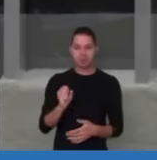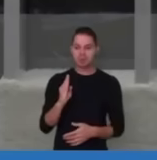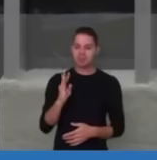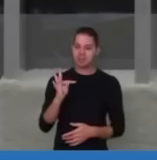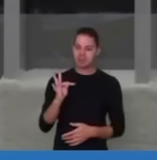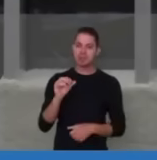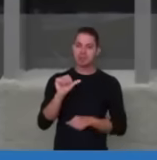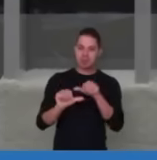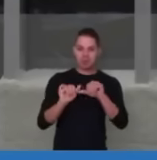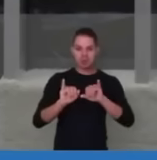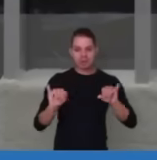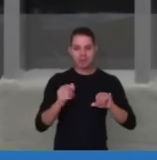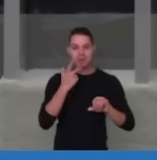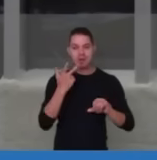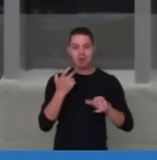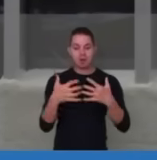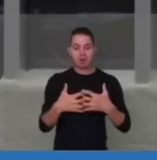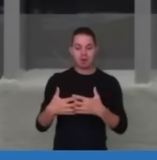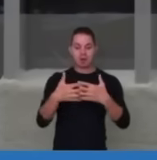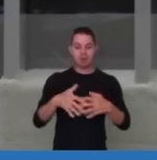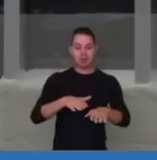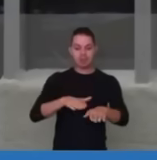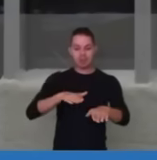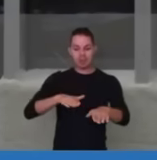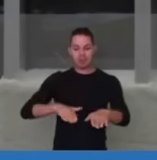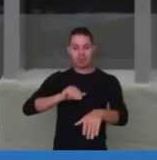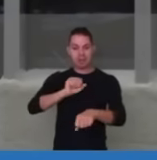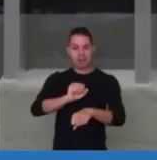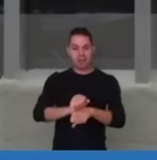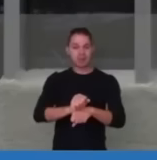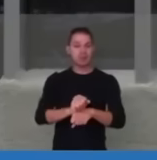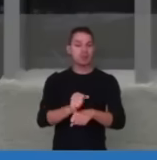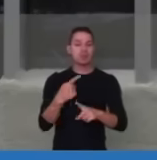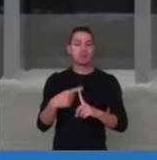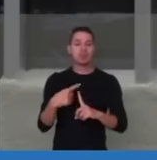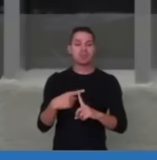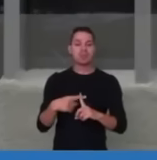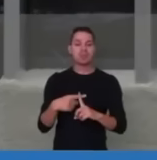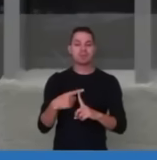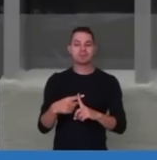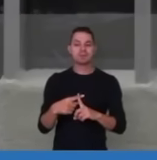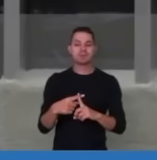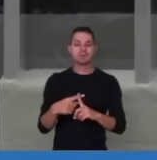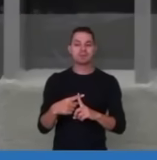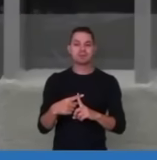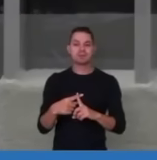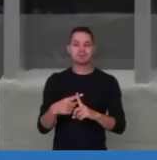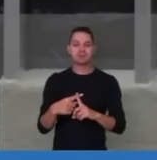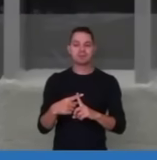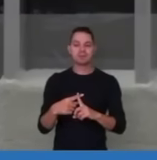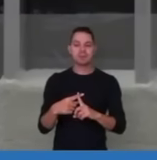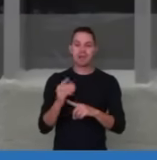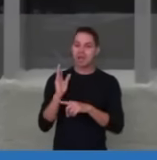isso não é verdadeiro, que os caminhões que estavam sendo parados nos pontos de pesagem eram caminhões que não tinham, isso está dito pelo SBT, não tinham